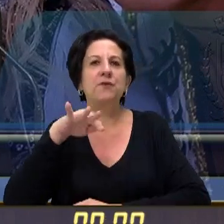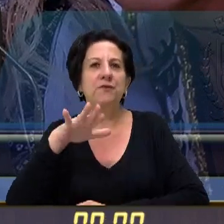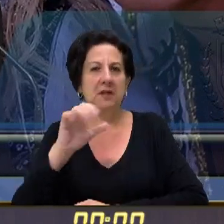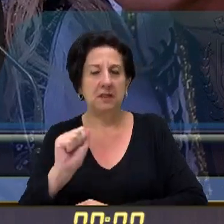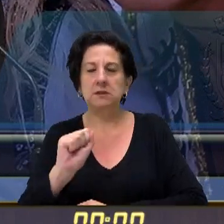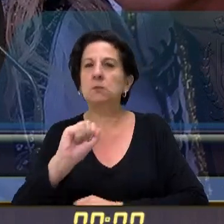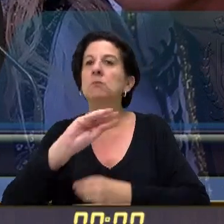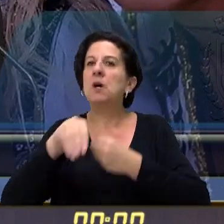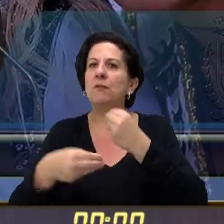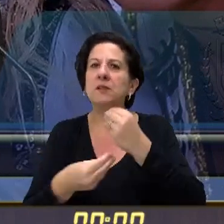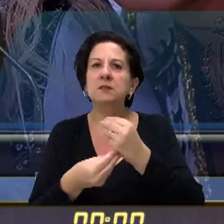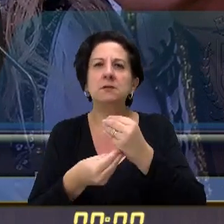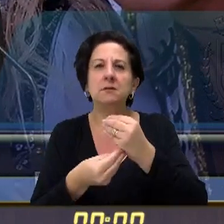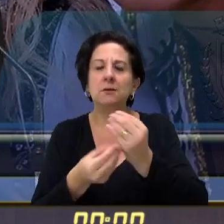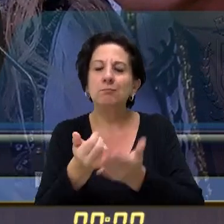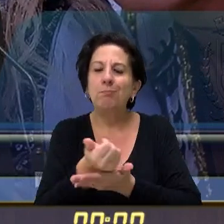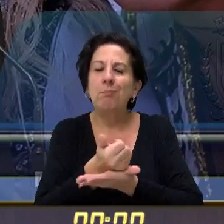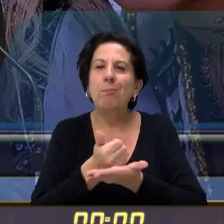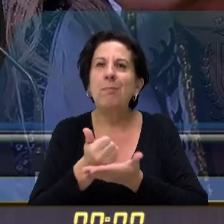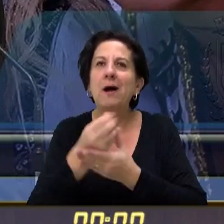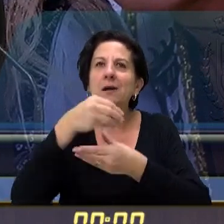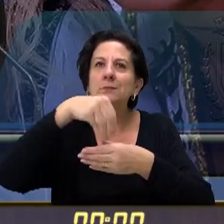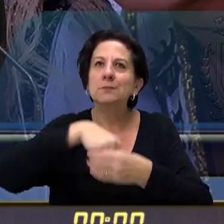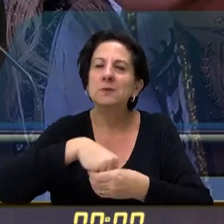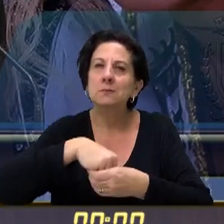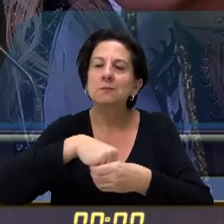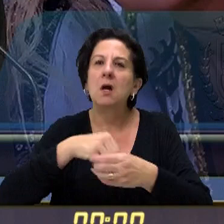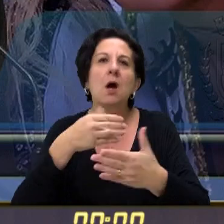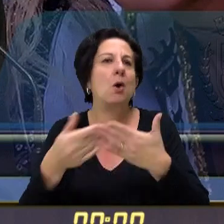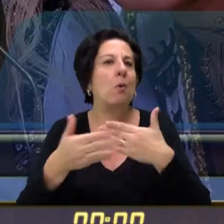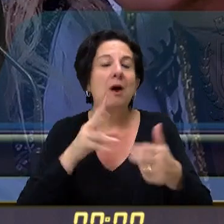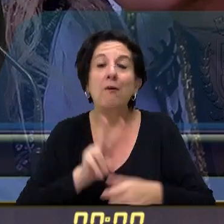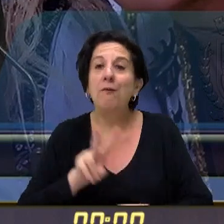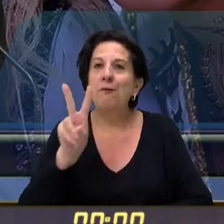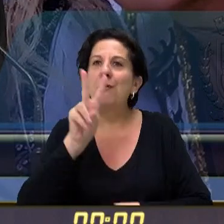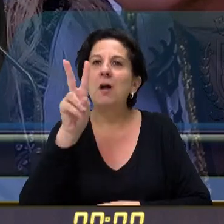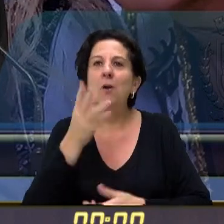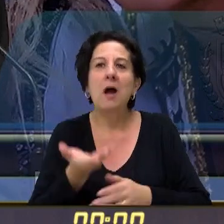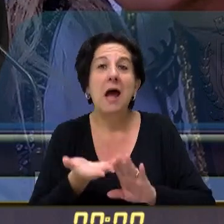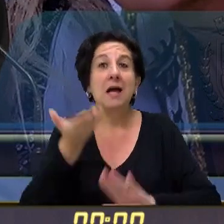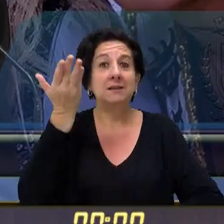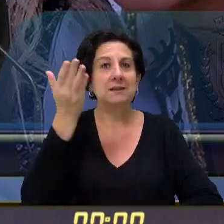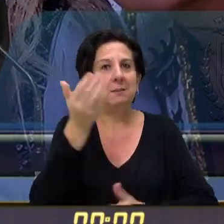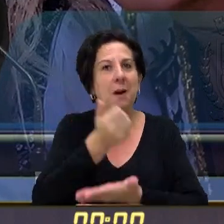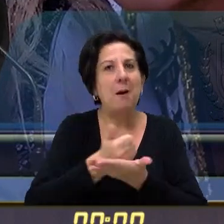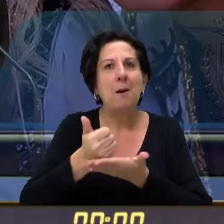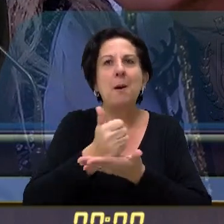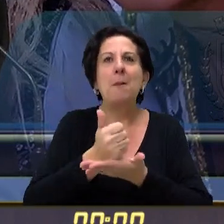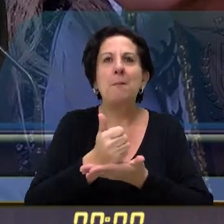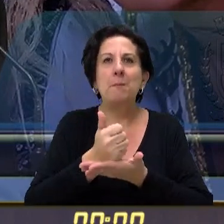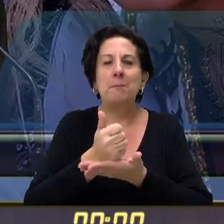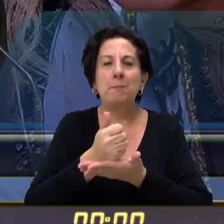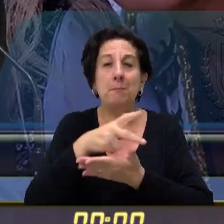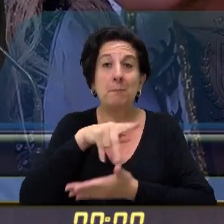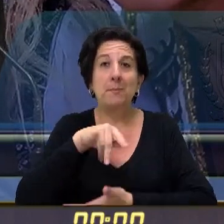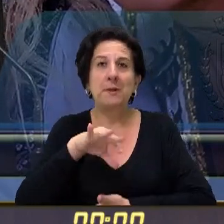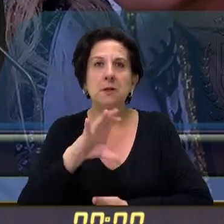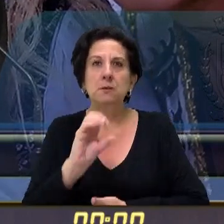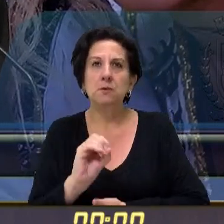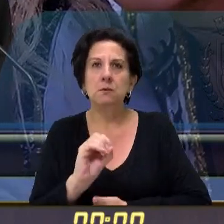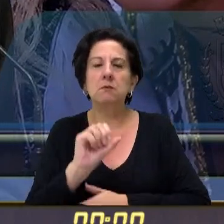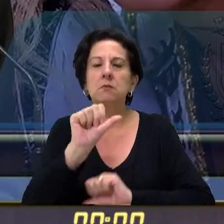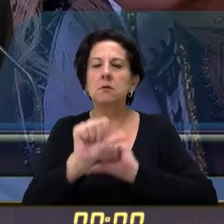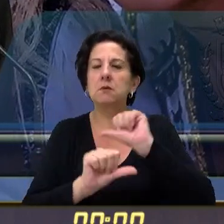e vantagens integradas ao básico. Qualquer valor acima do piso de nível ou classe correspondente